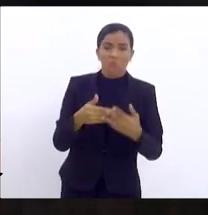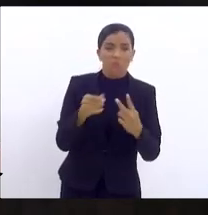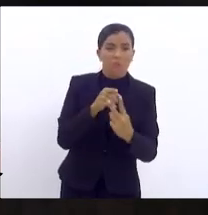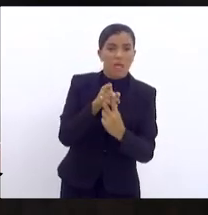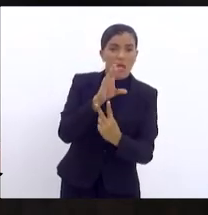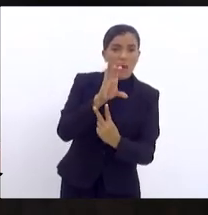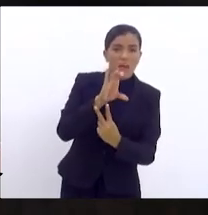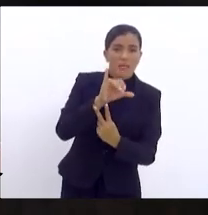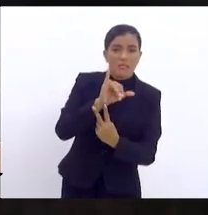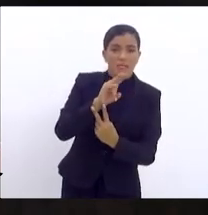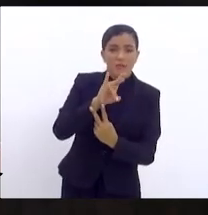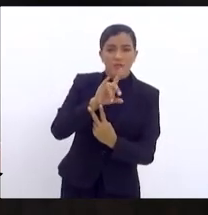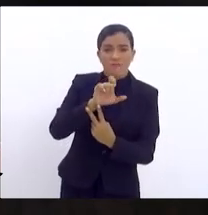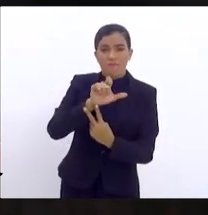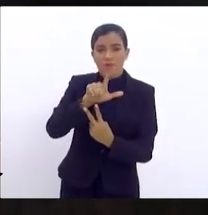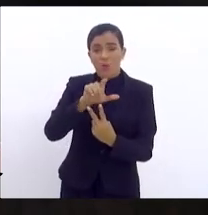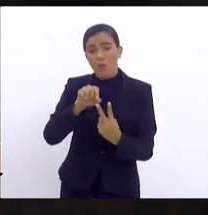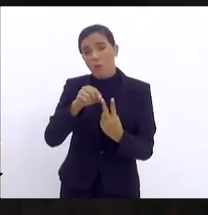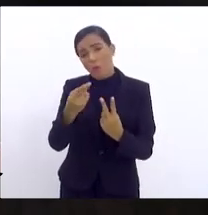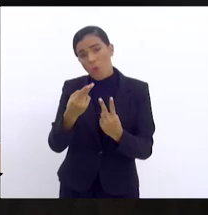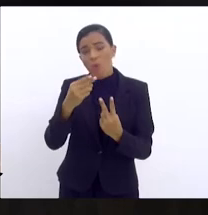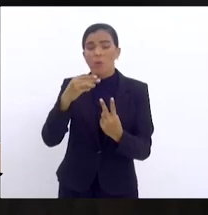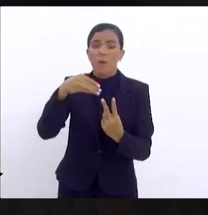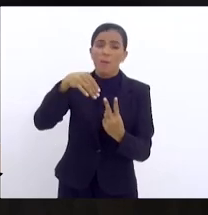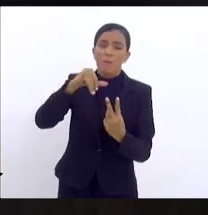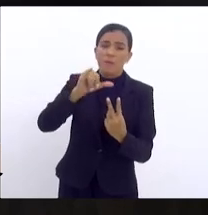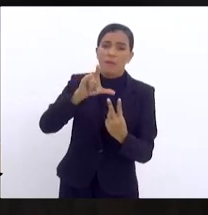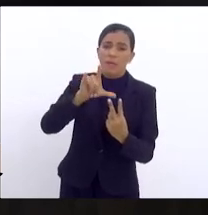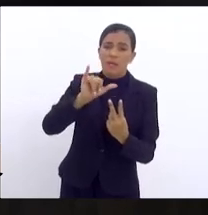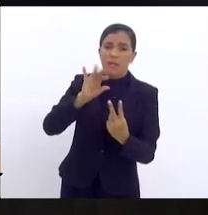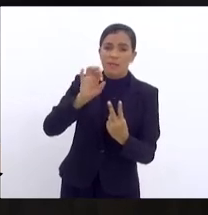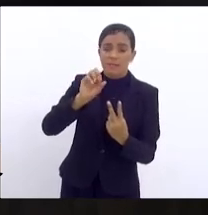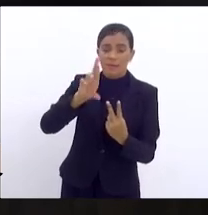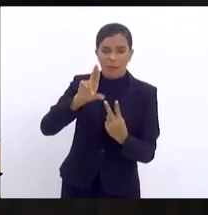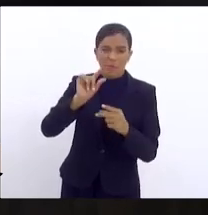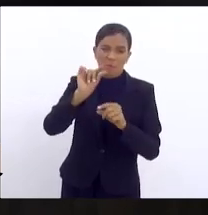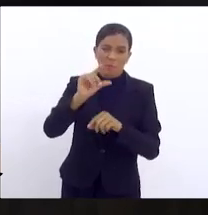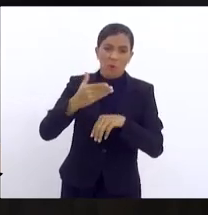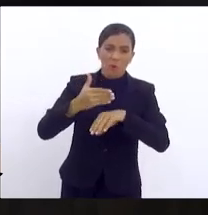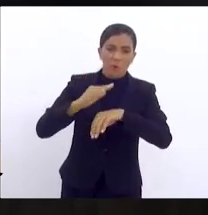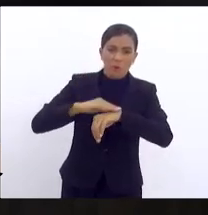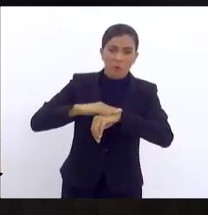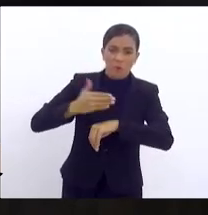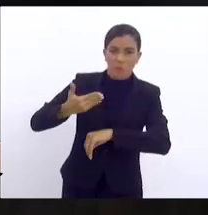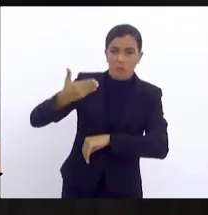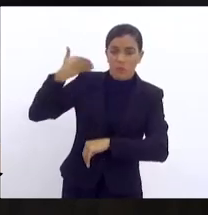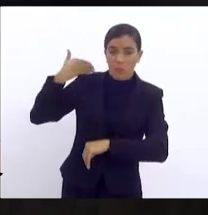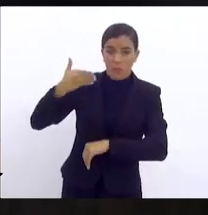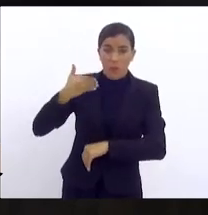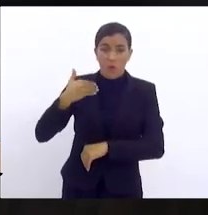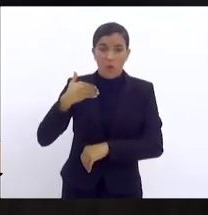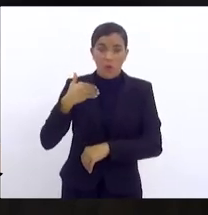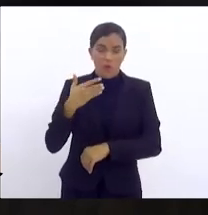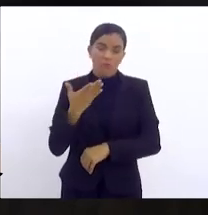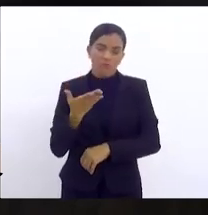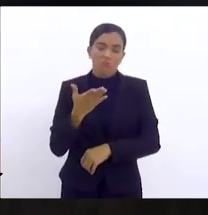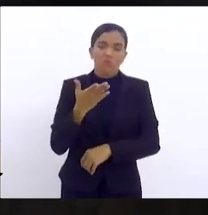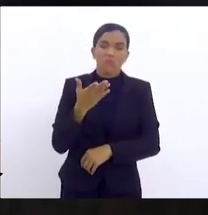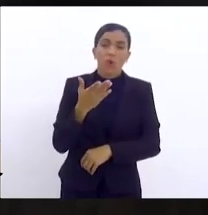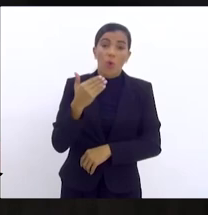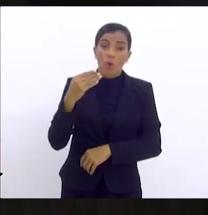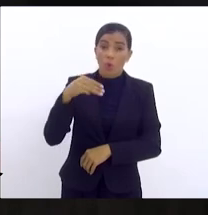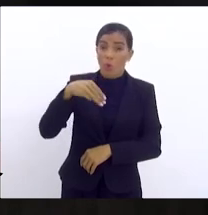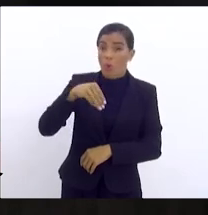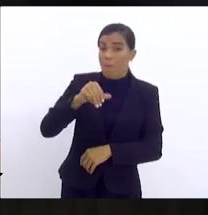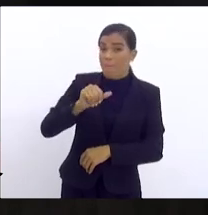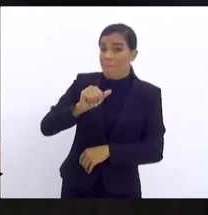pouco tempo atrás eu relato sempre isso o Major da polícia ou melhor